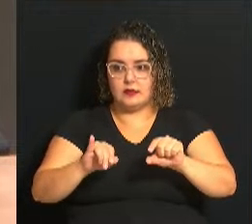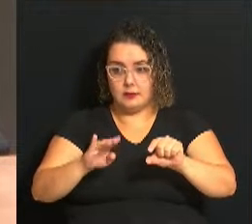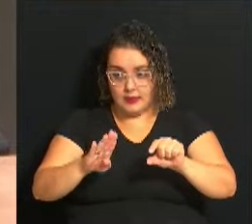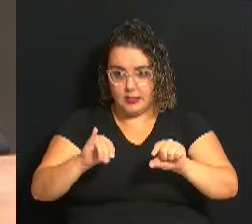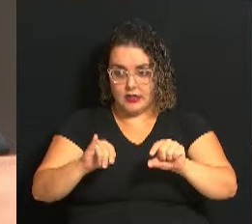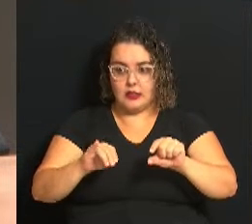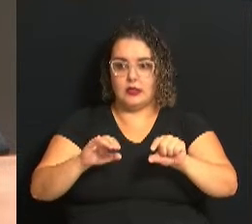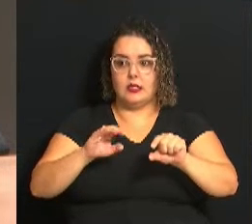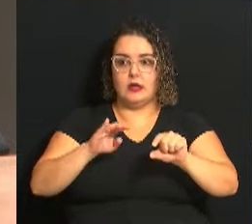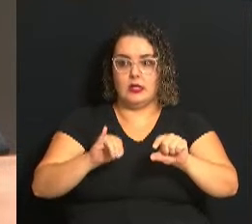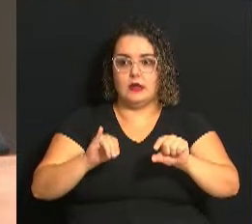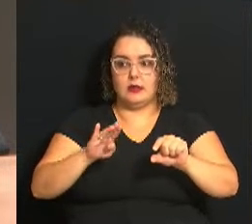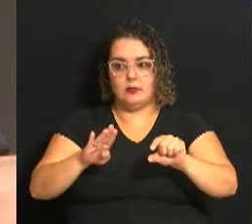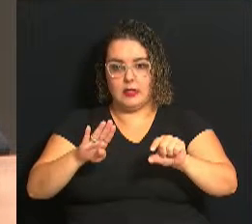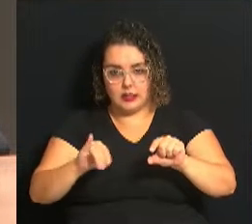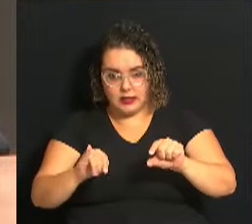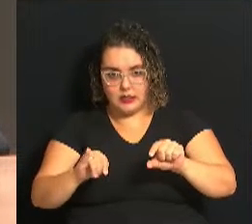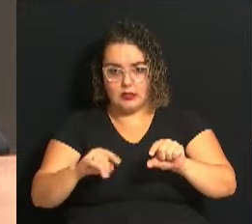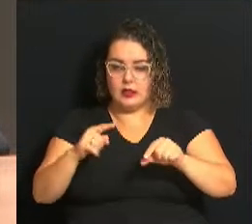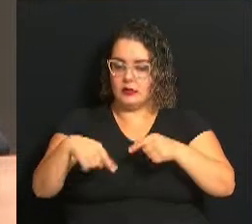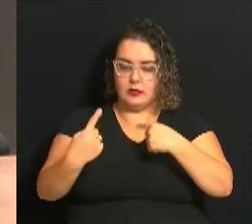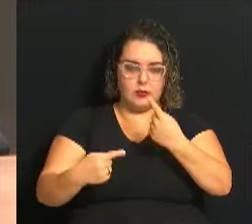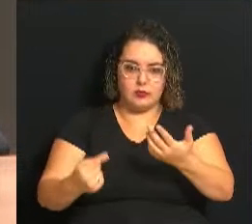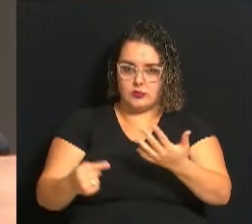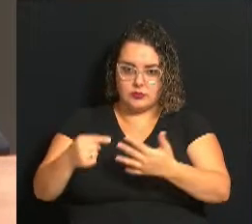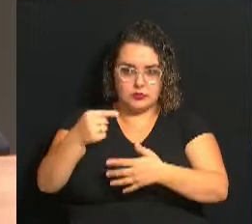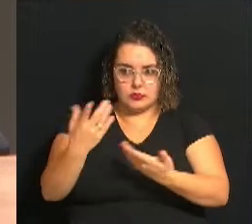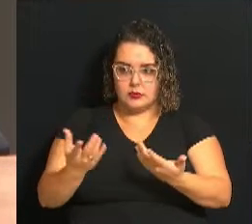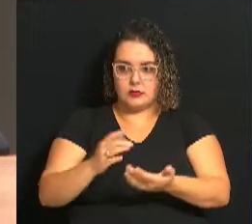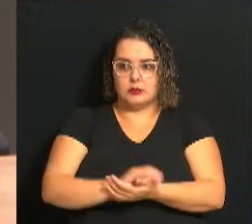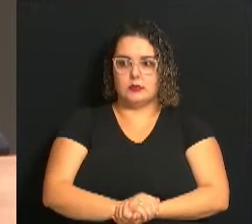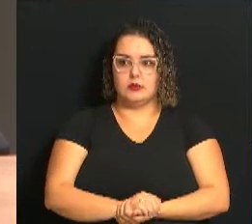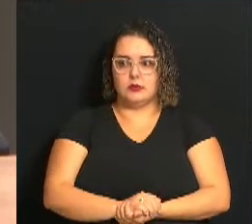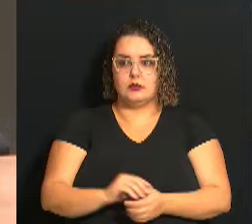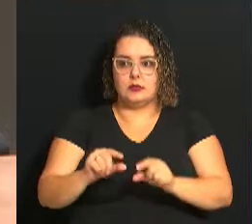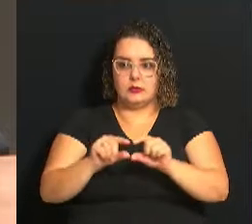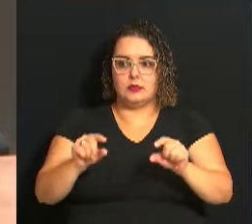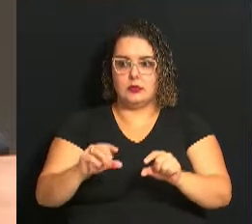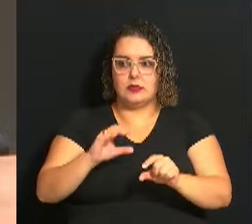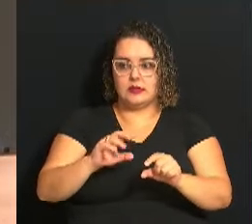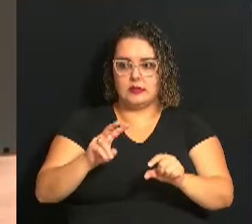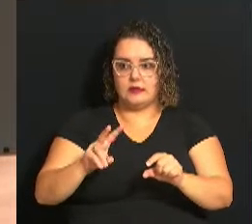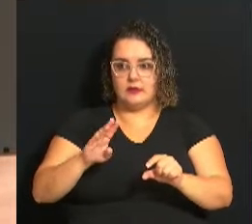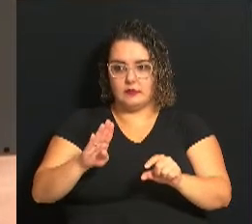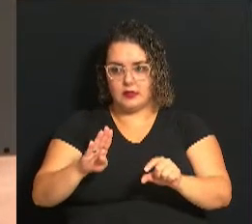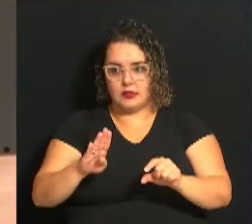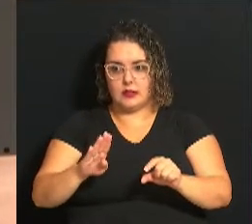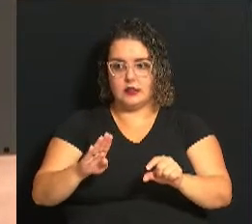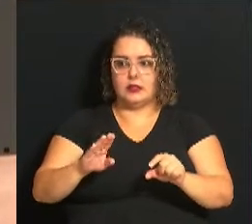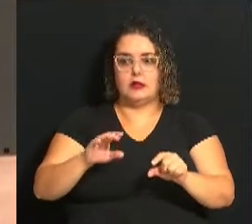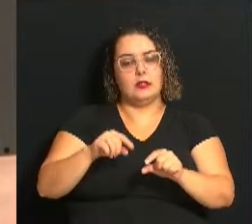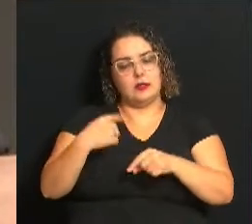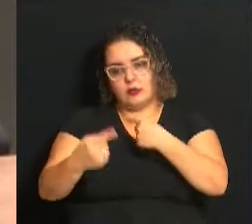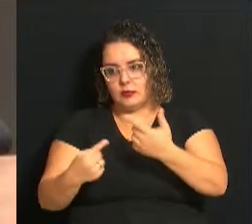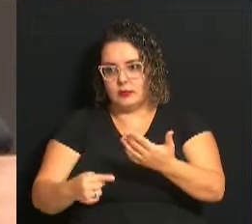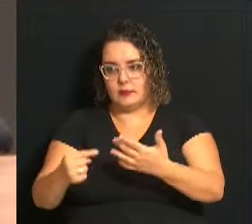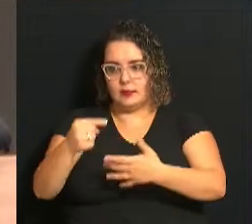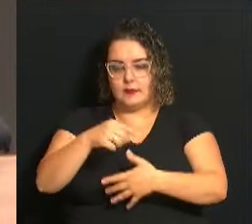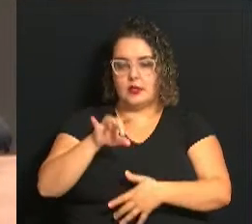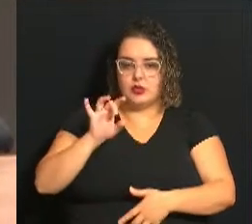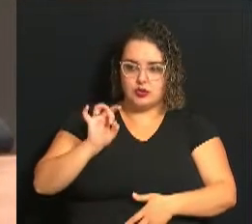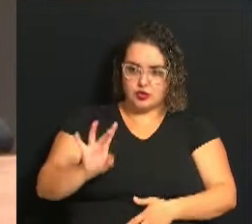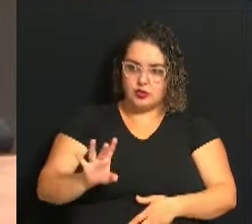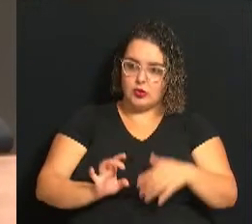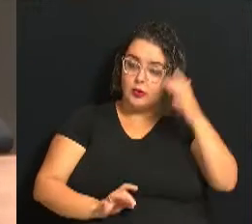e EBI. Aí item 2. As subcategorias CVBI, SBI e EBI serão permitidas somente